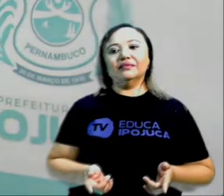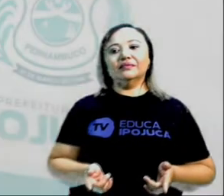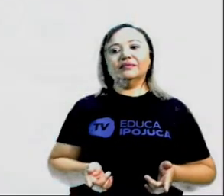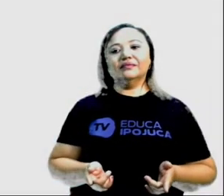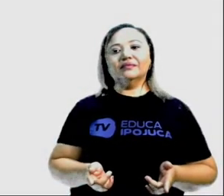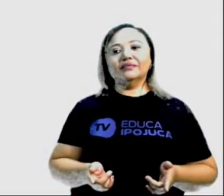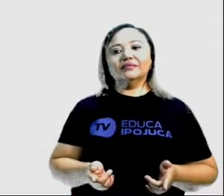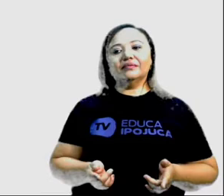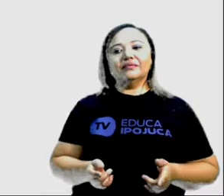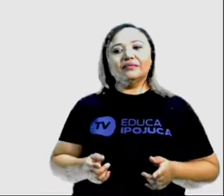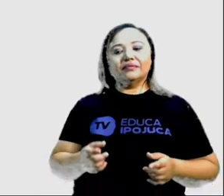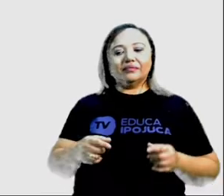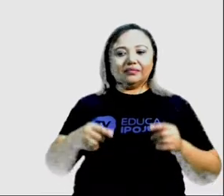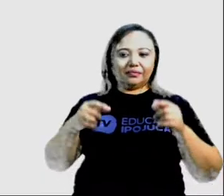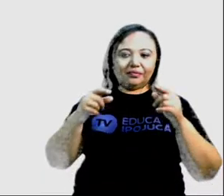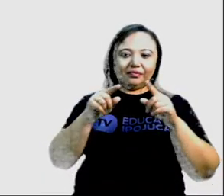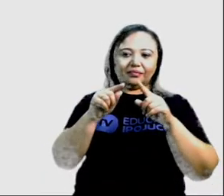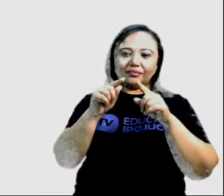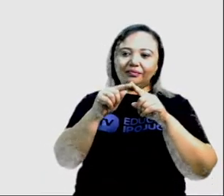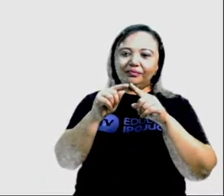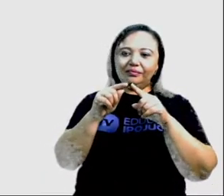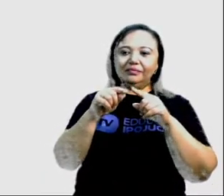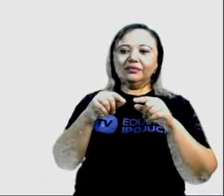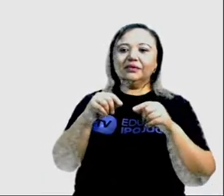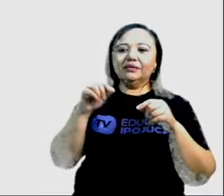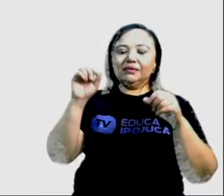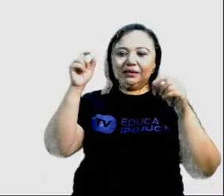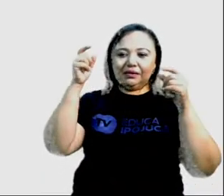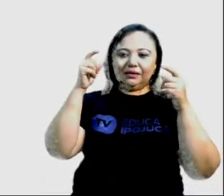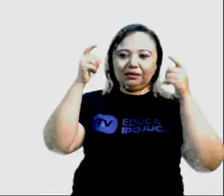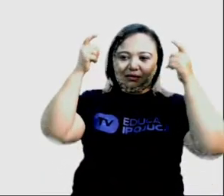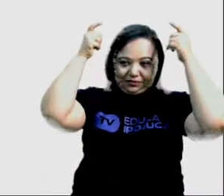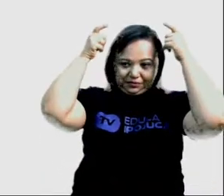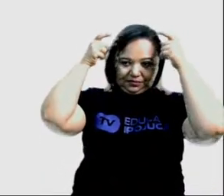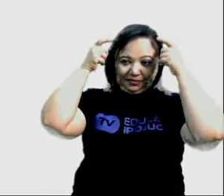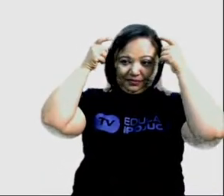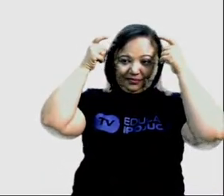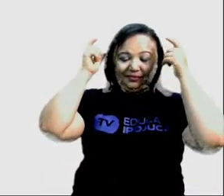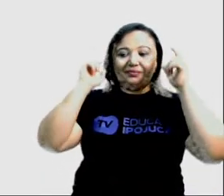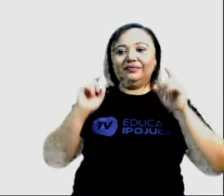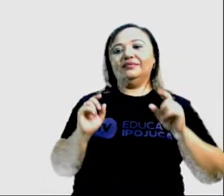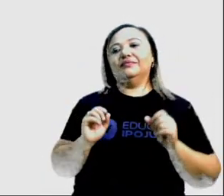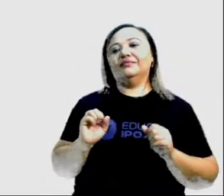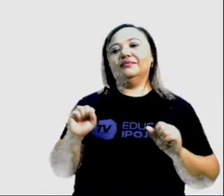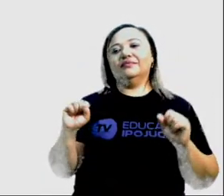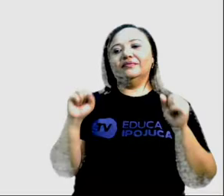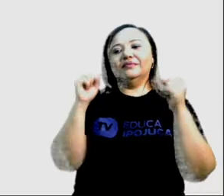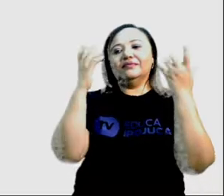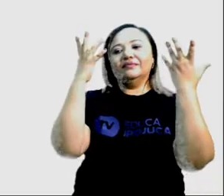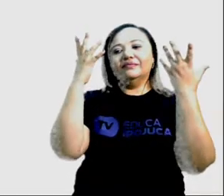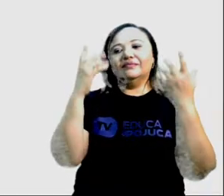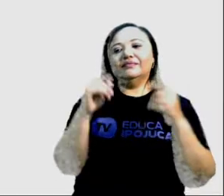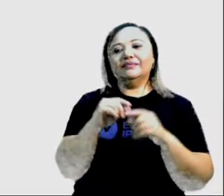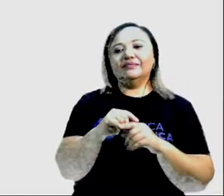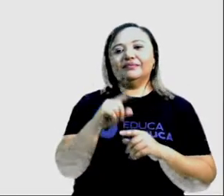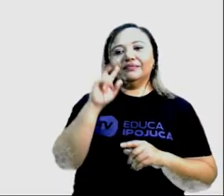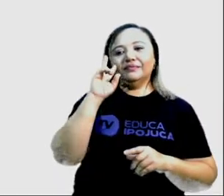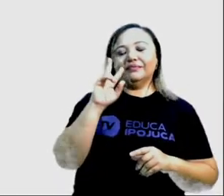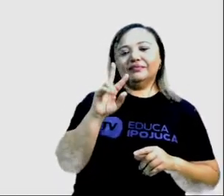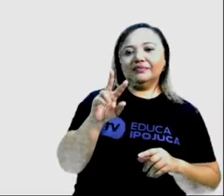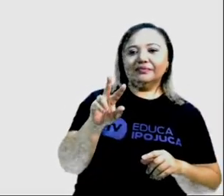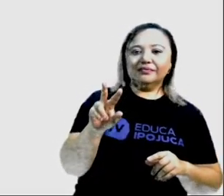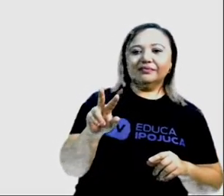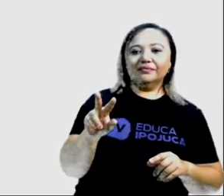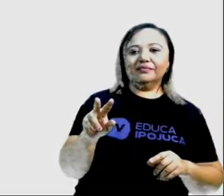aquele chapéuzinho de festa, machucadinho. Ele bem machucadinho. Se você colocar